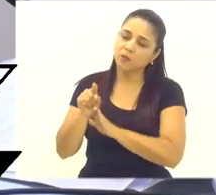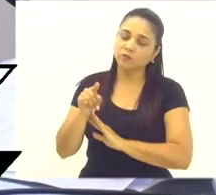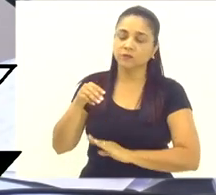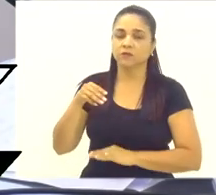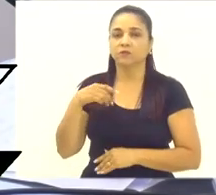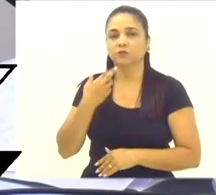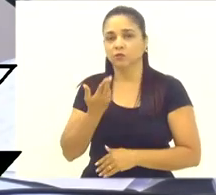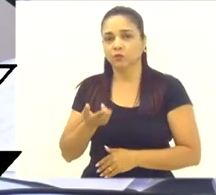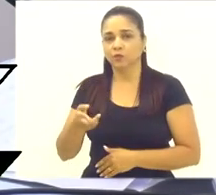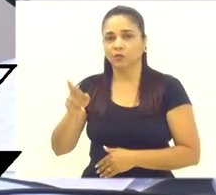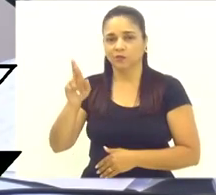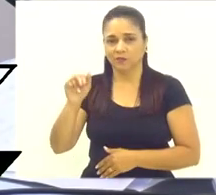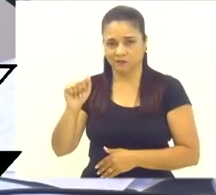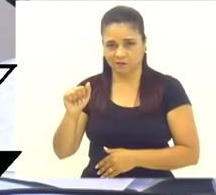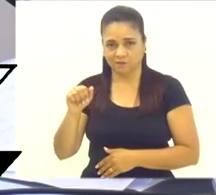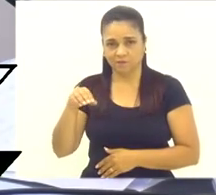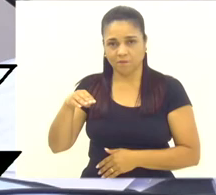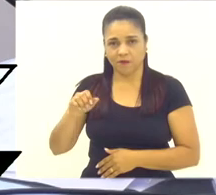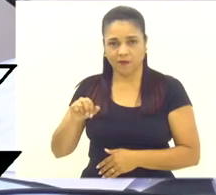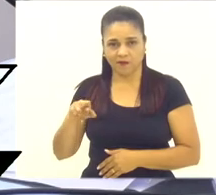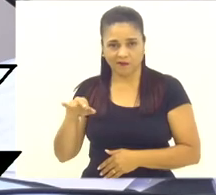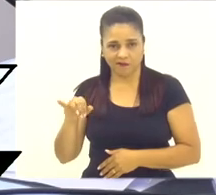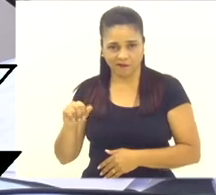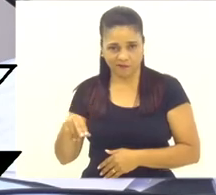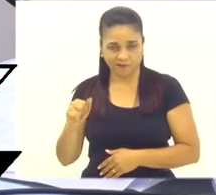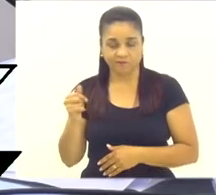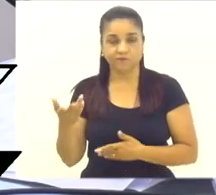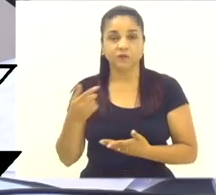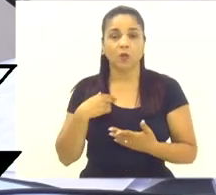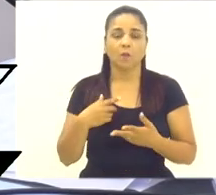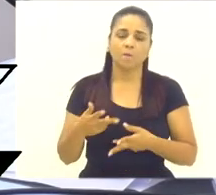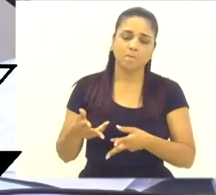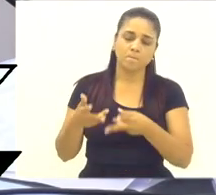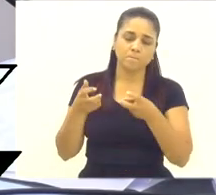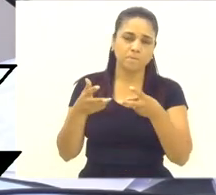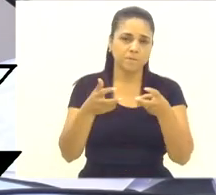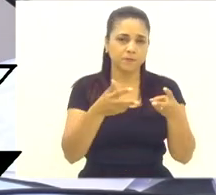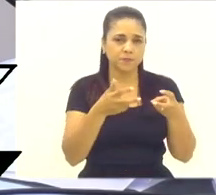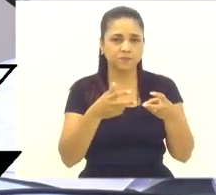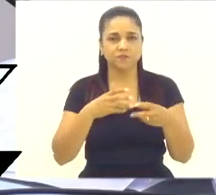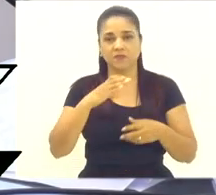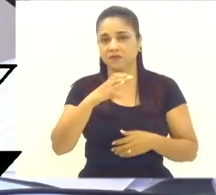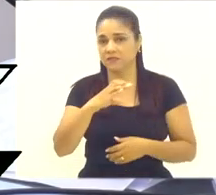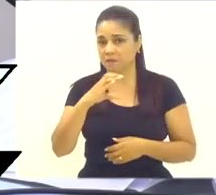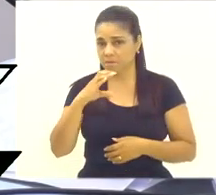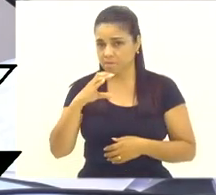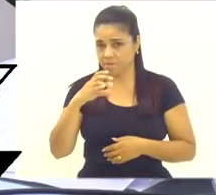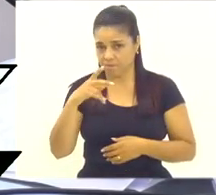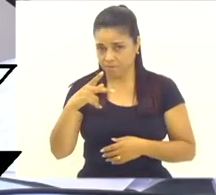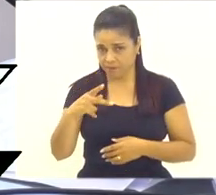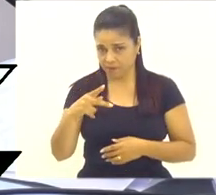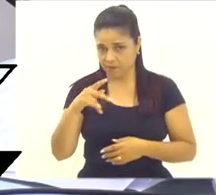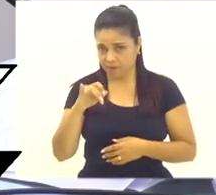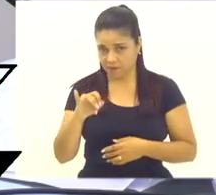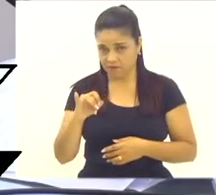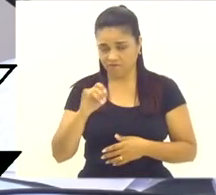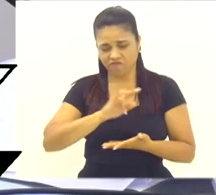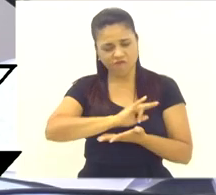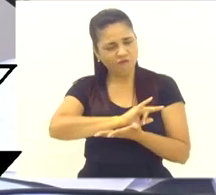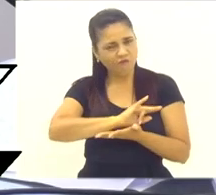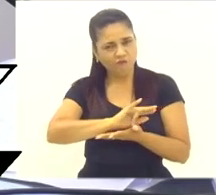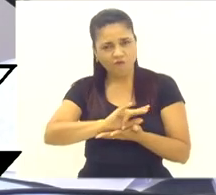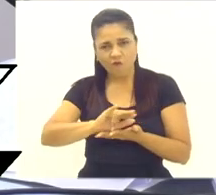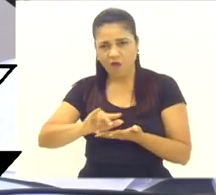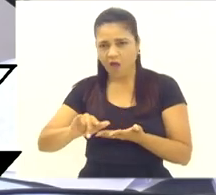Mariana é que a gente tem visto aqui na CPI os diversos